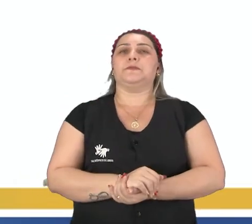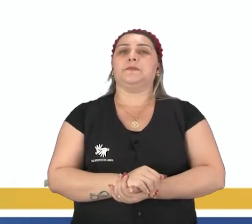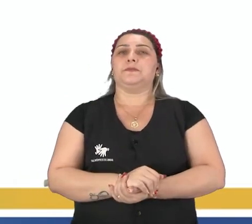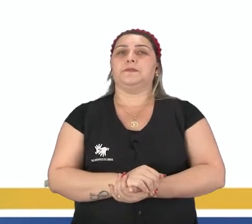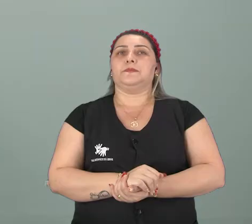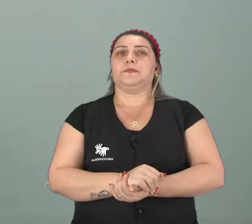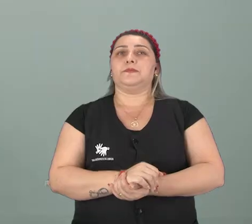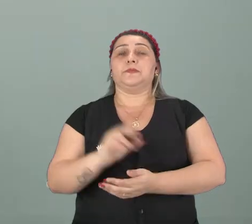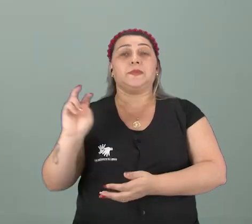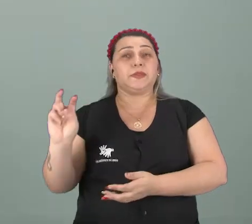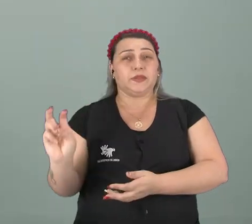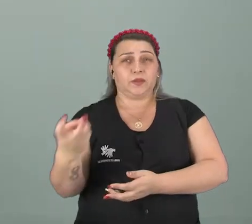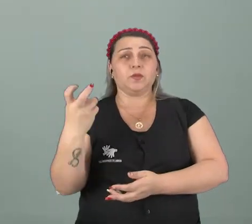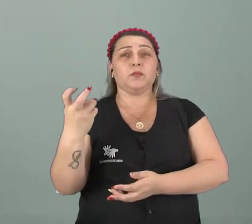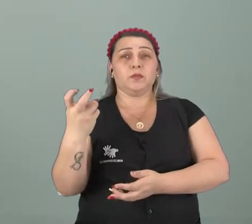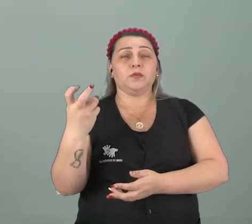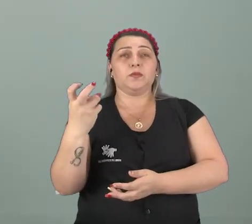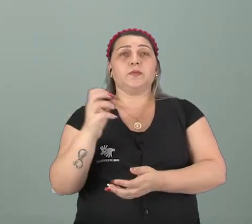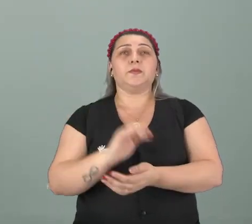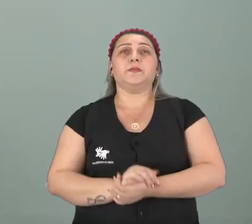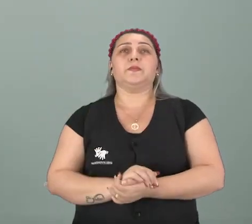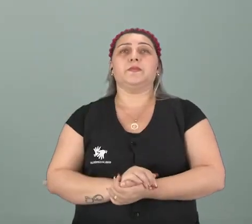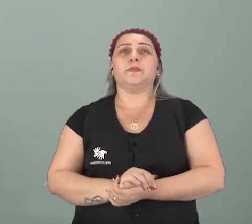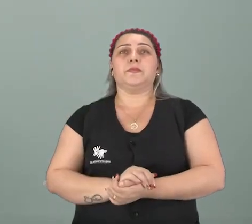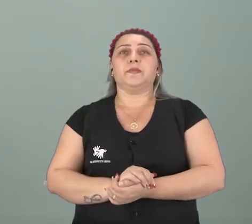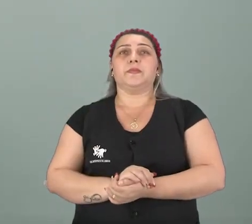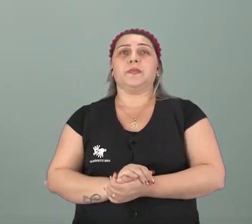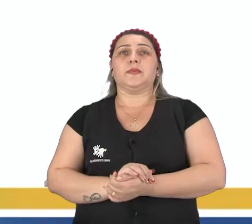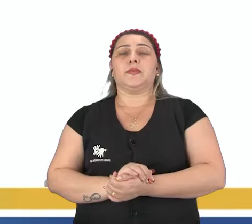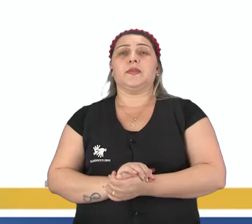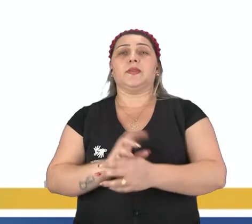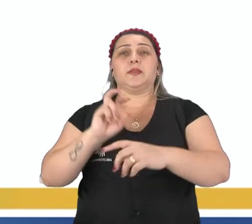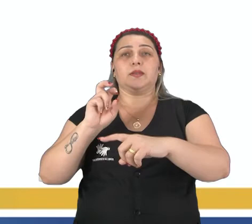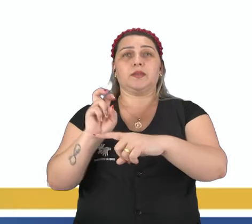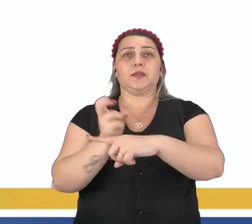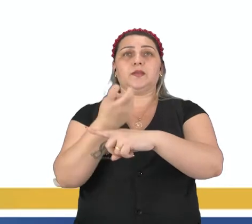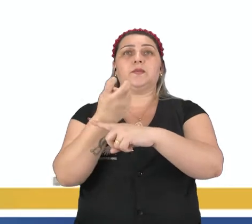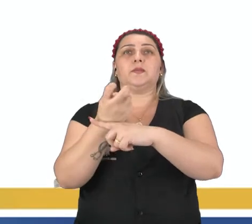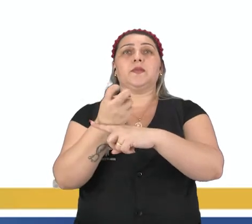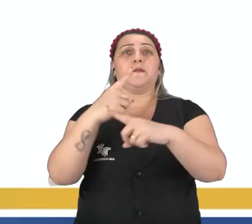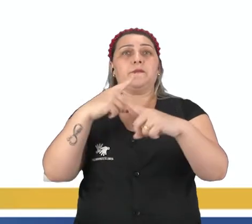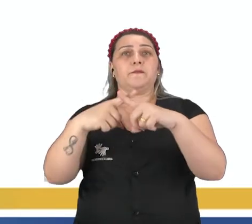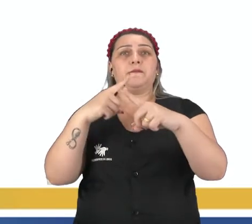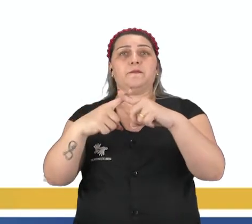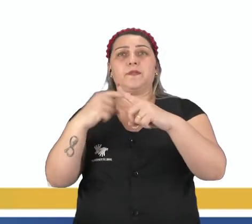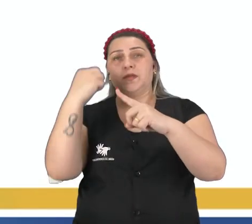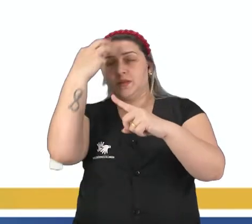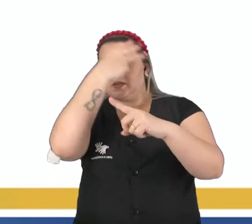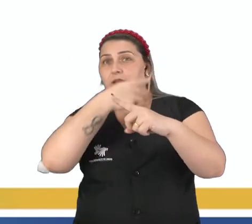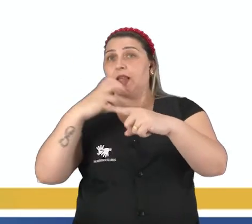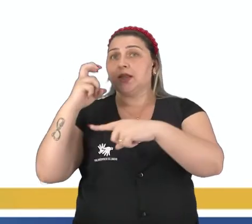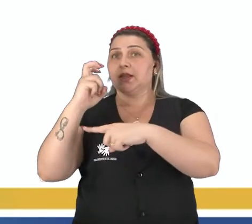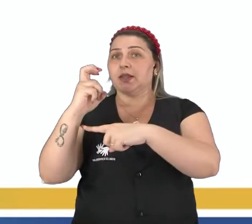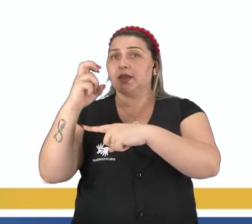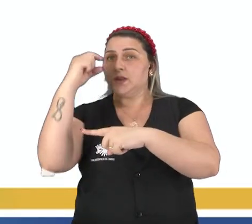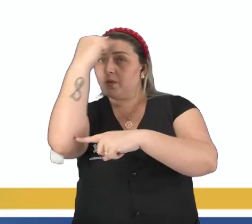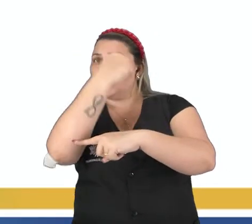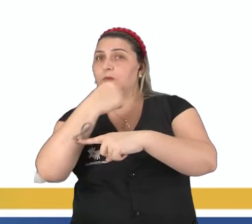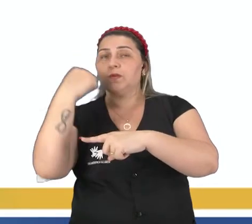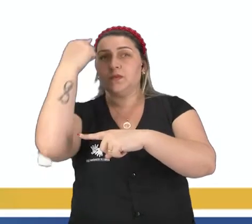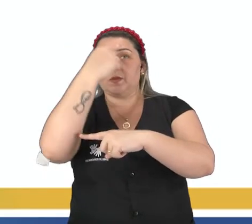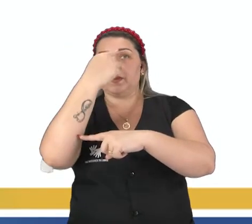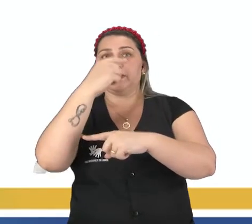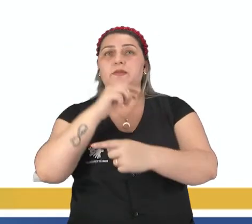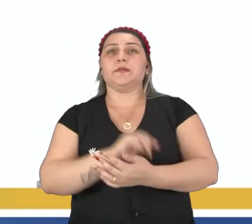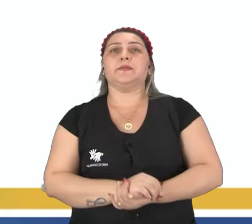libera água quente? 5.000 watts. Né? Então, você coloca ali no lugar da potência 5.000. Vezes horas, né, que é o tempo de uso. A